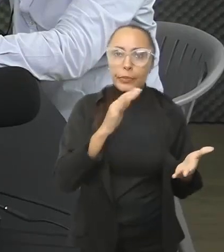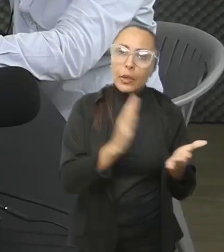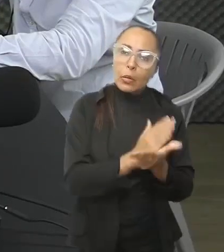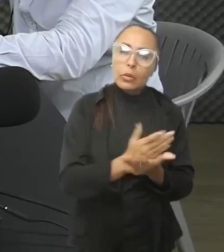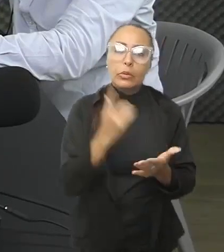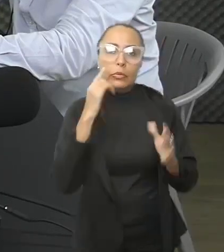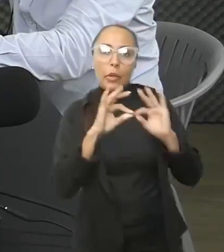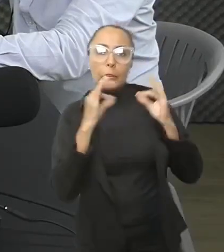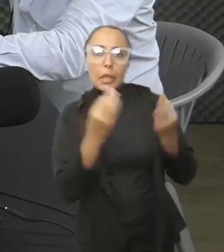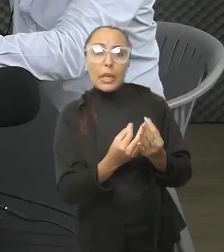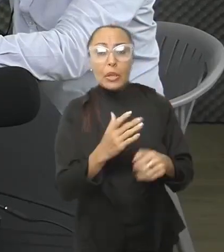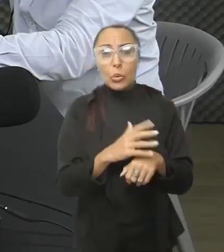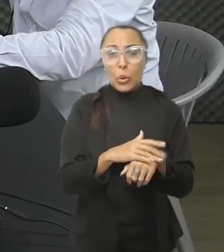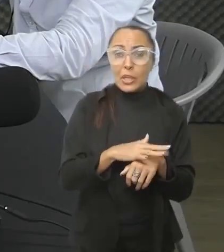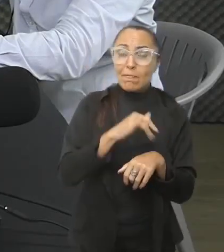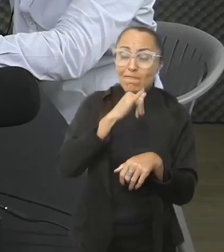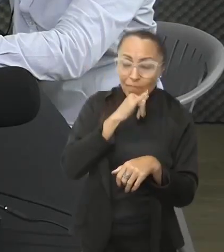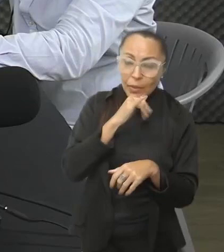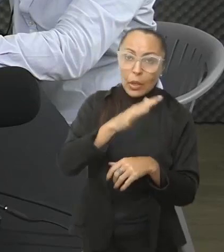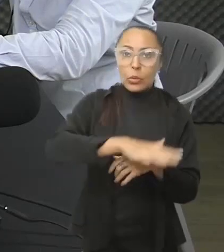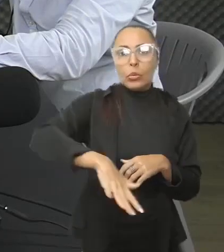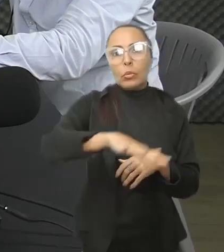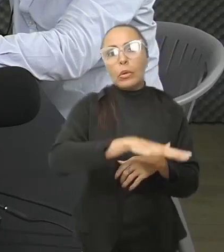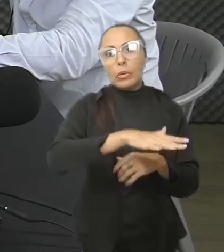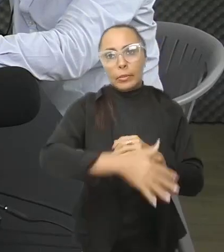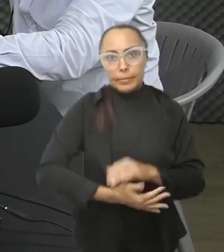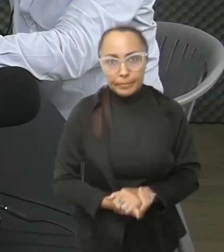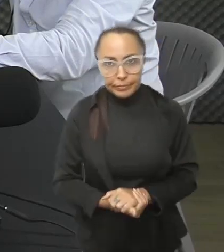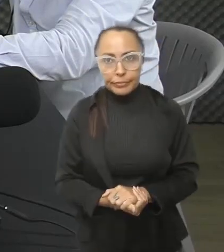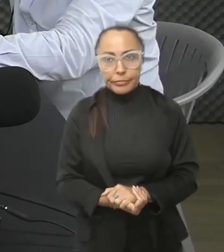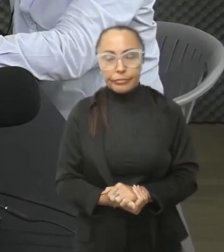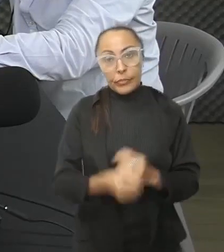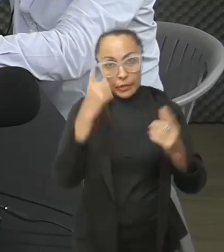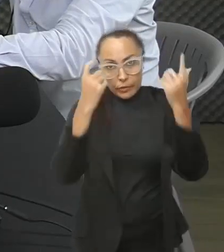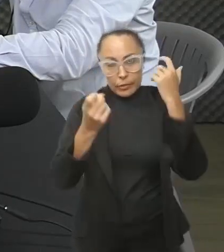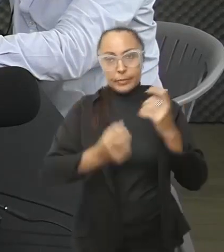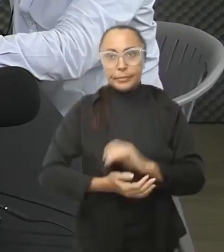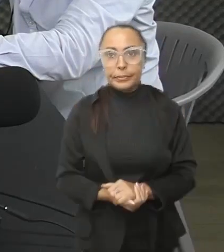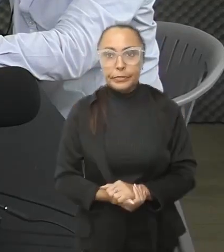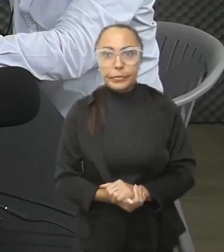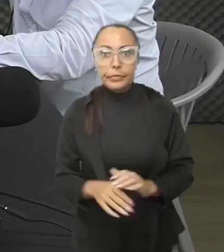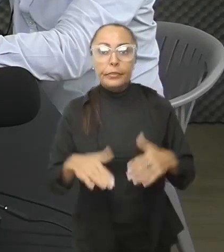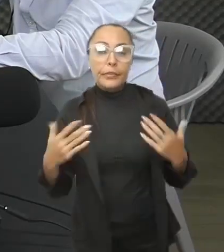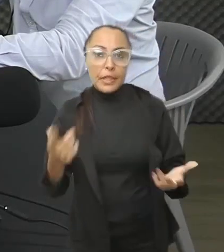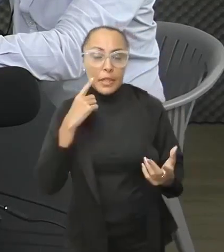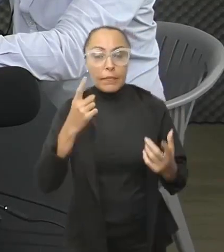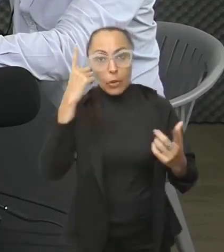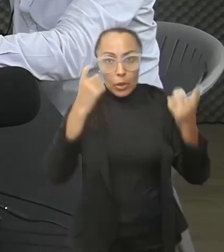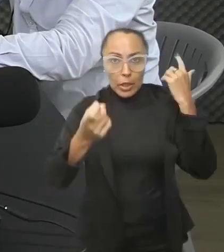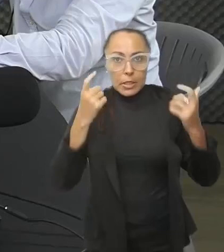famílias que adoeceram no meio desses ambientes de violência. E essa violência, ela